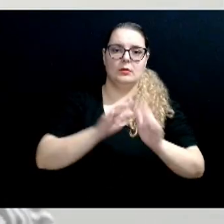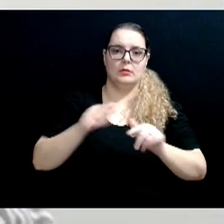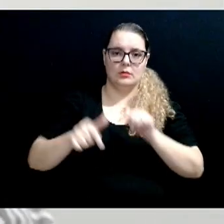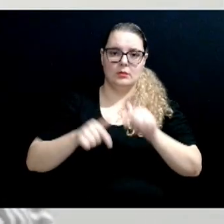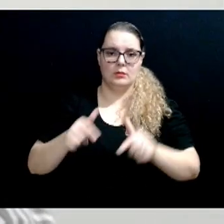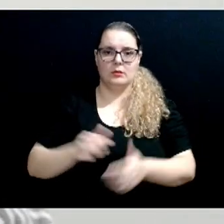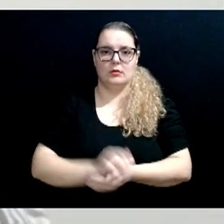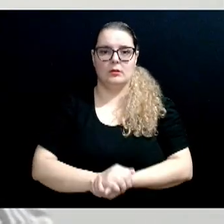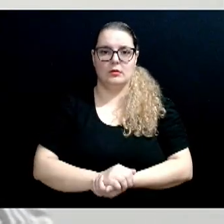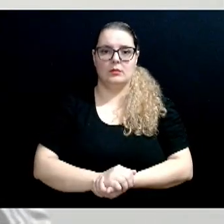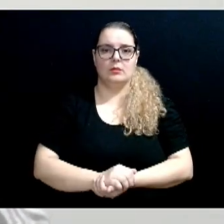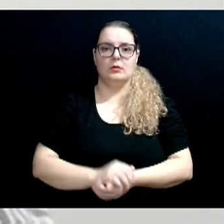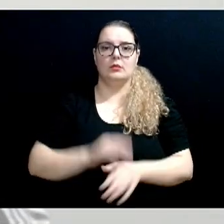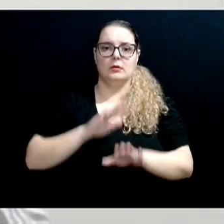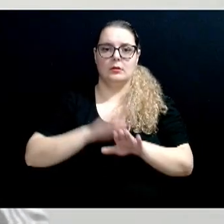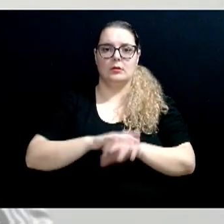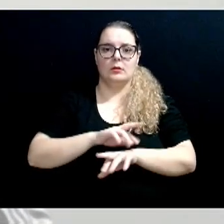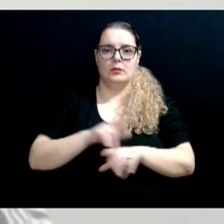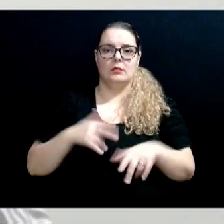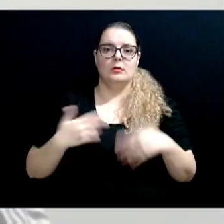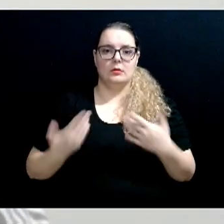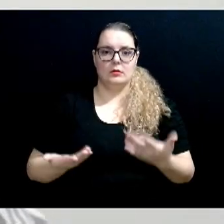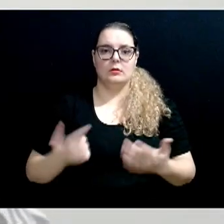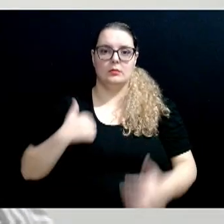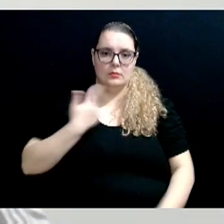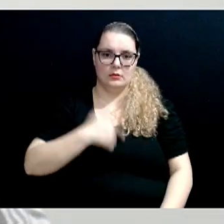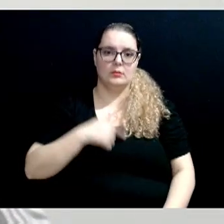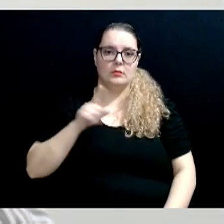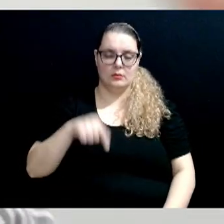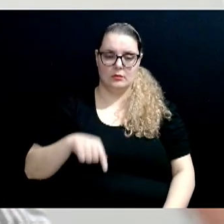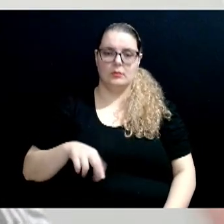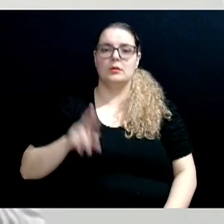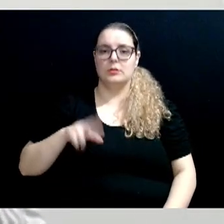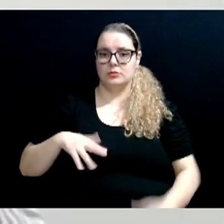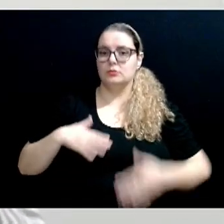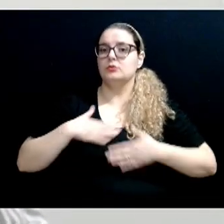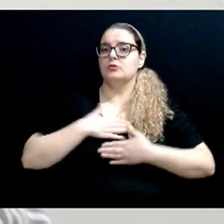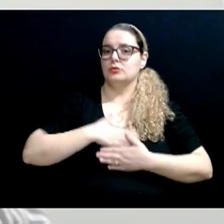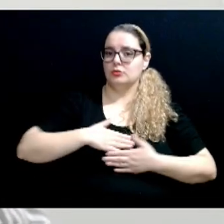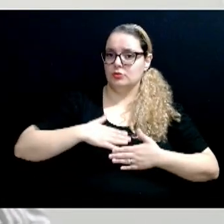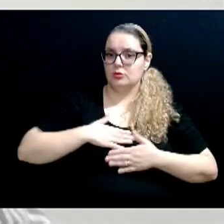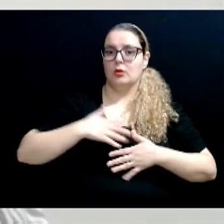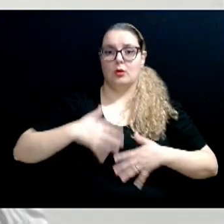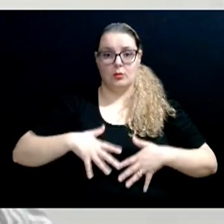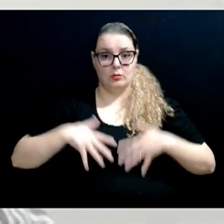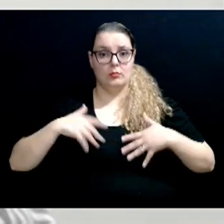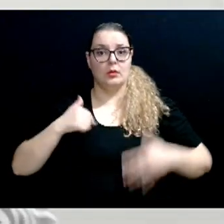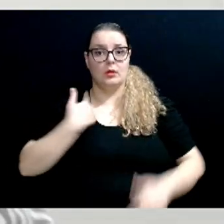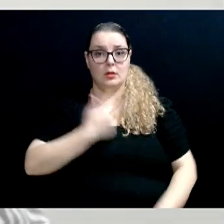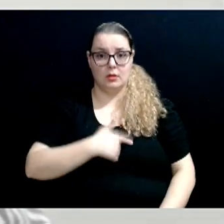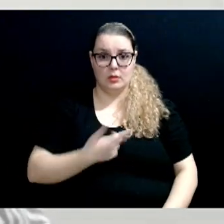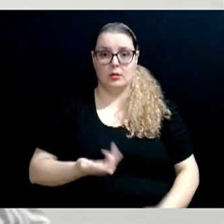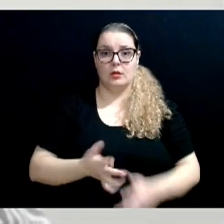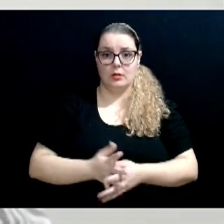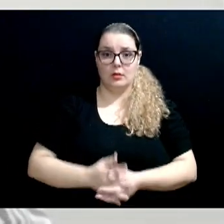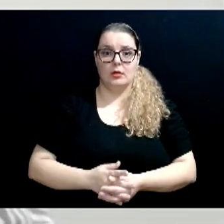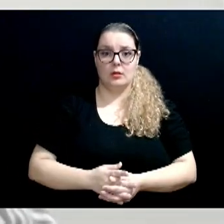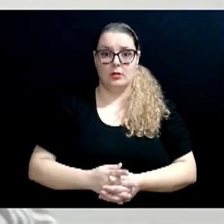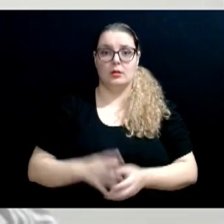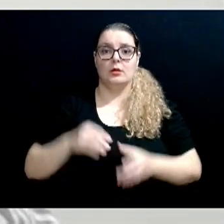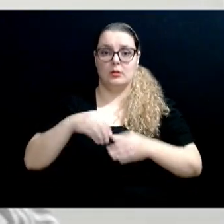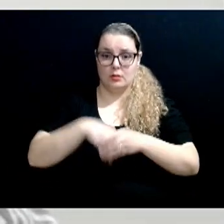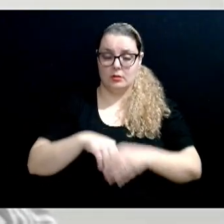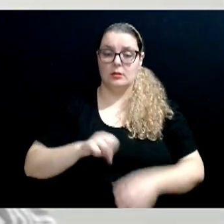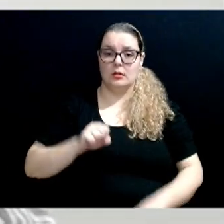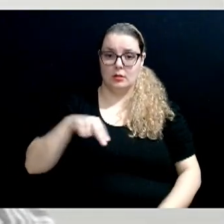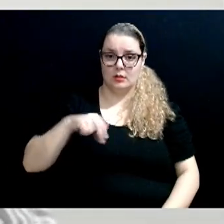atuação, e para a gente é motivo de muita satisfação, muito orgulho para nós que estamos na Sanasa. Esse prêmio,